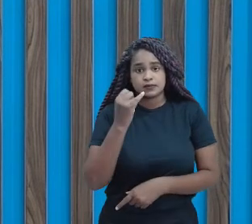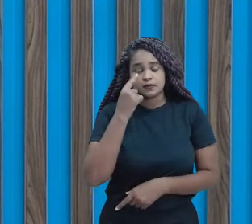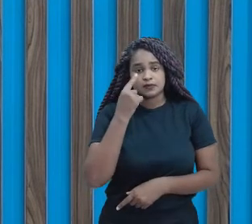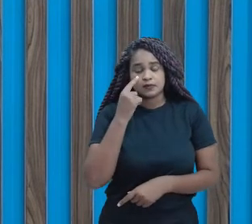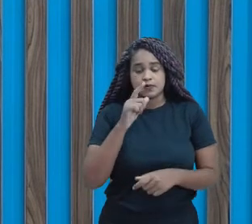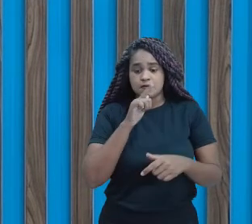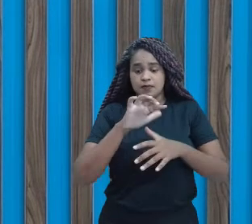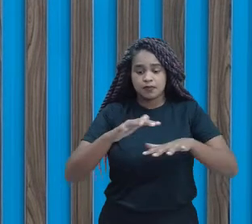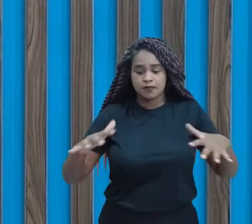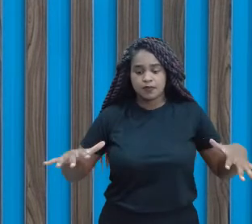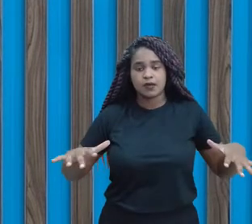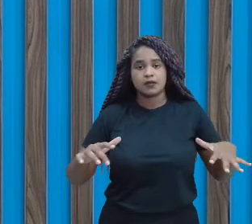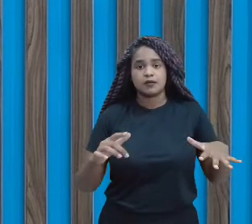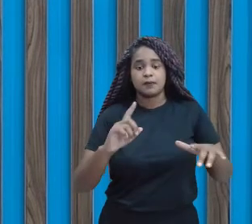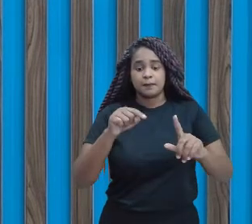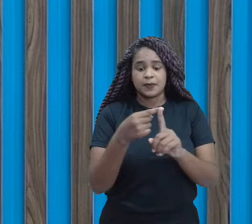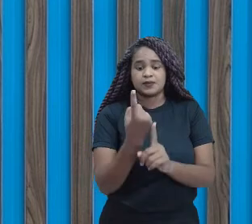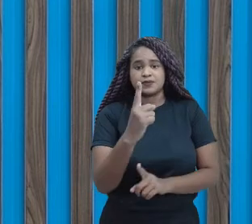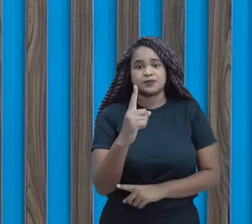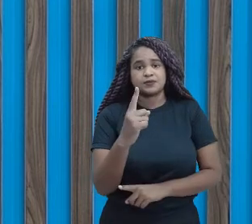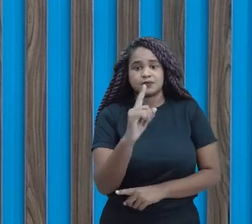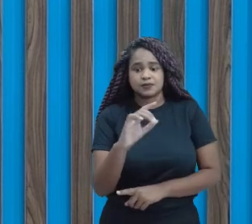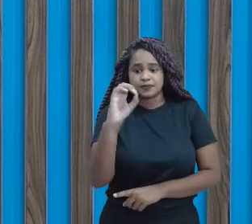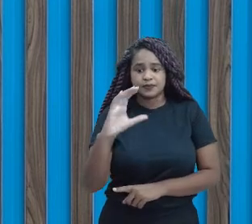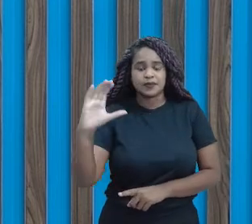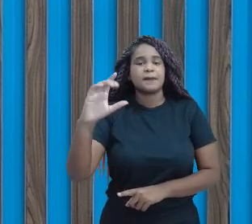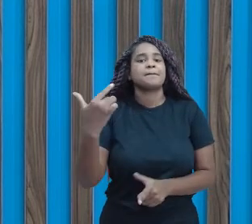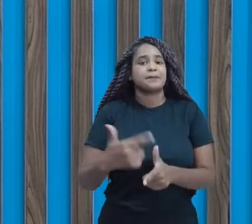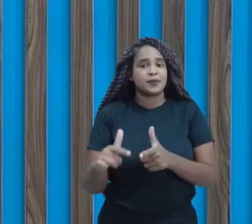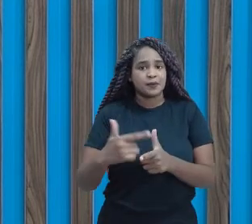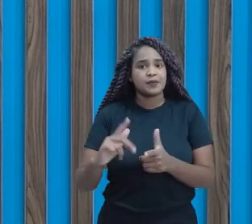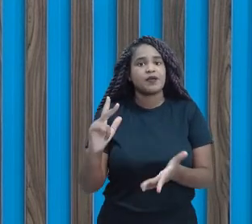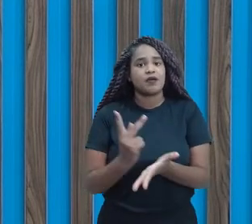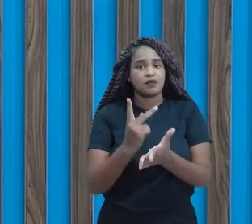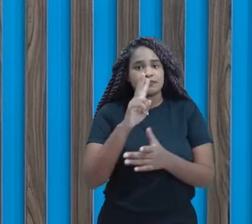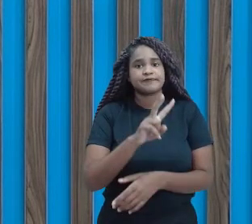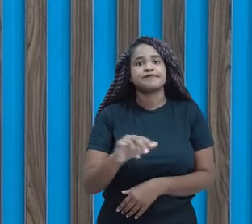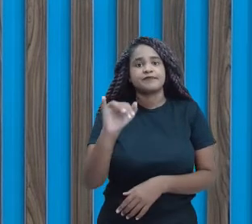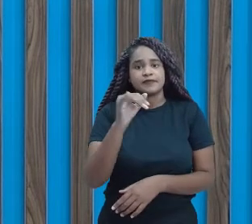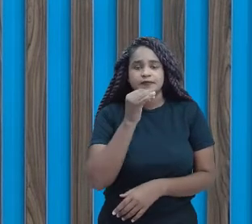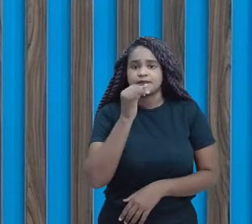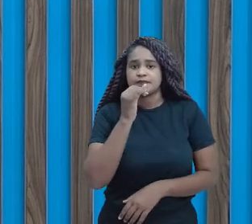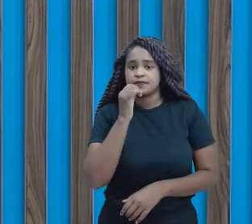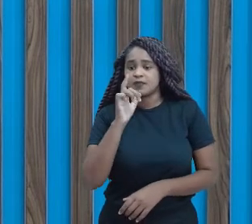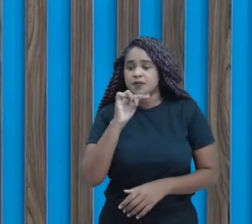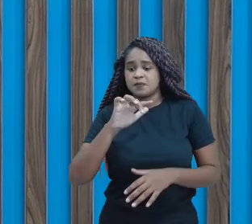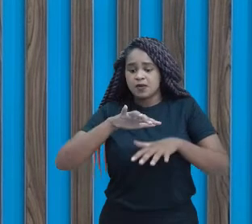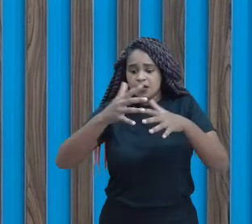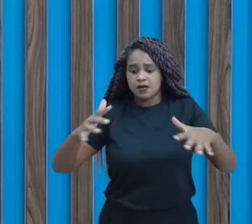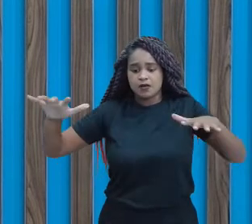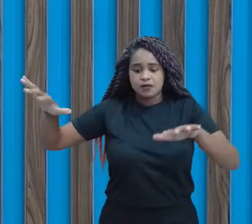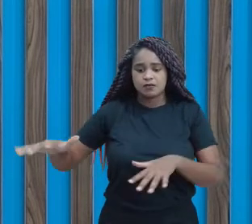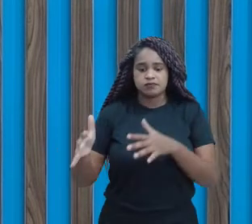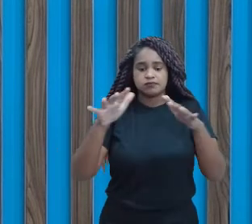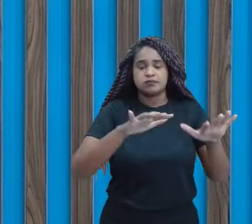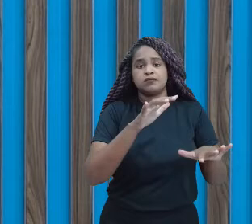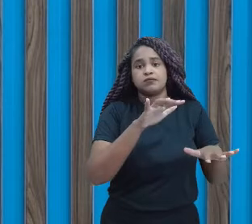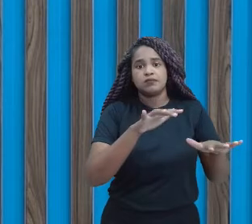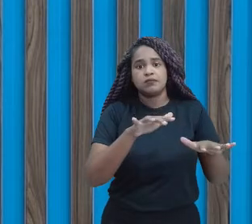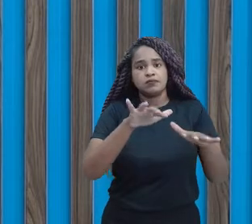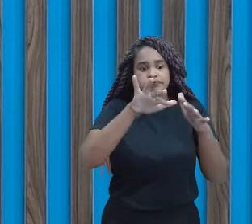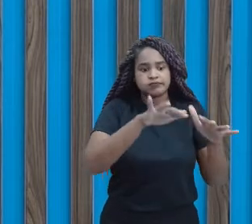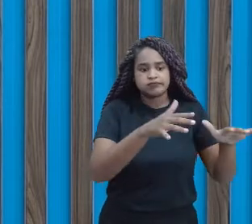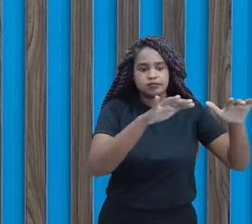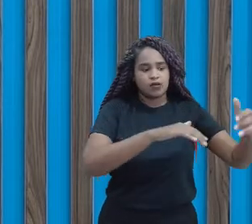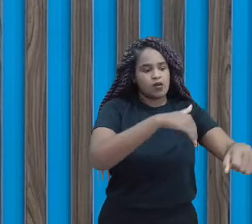a temperatura, a gente vai ter grandes problemas aqui com enchente de maré, com ressaca de mar, né? Ondas de 2, 3 metros. Isso vai